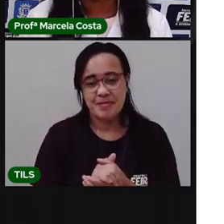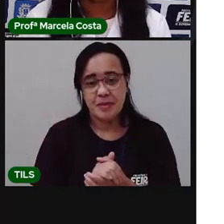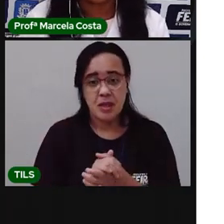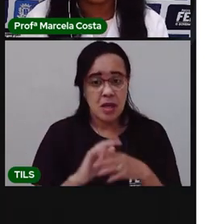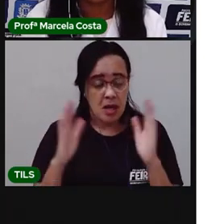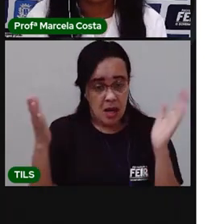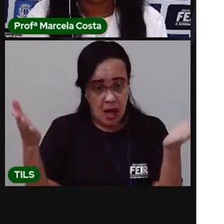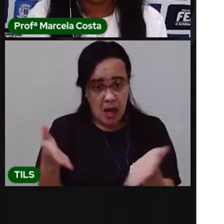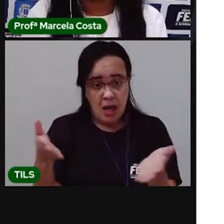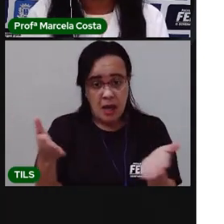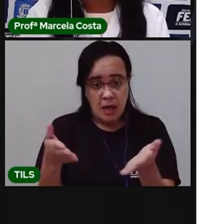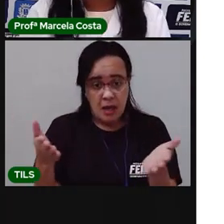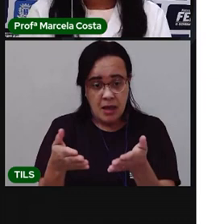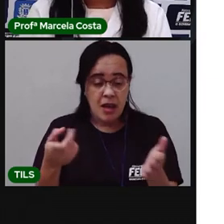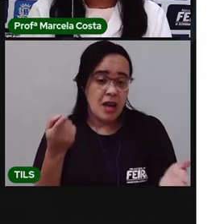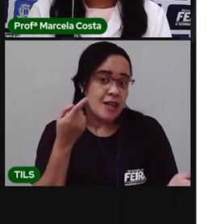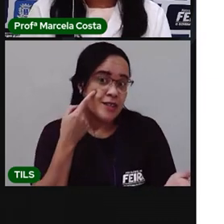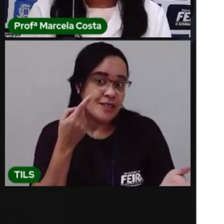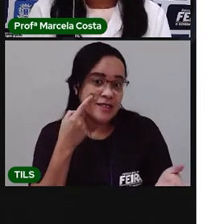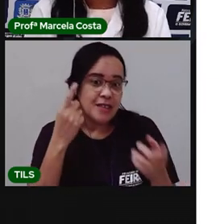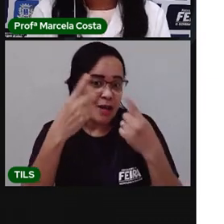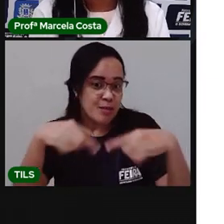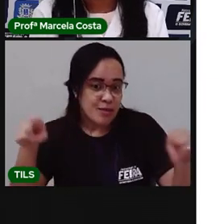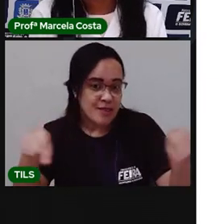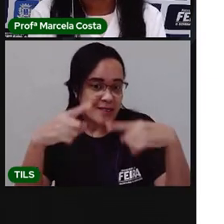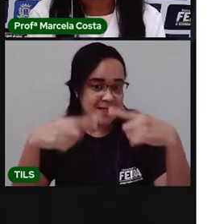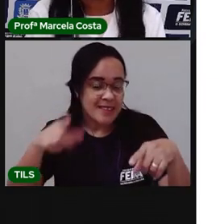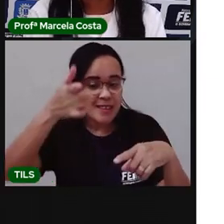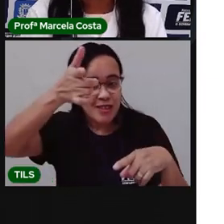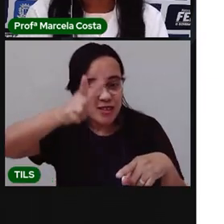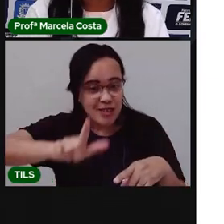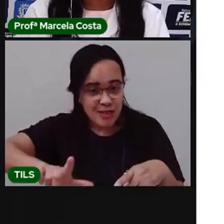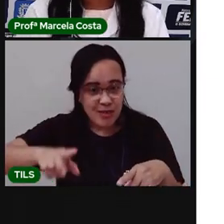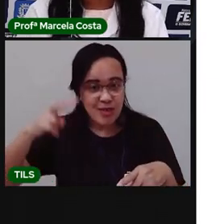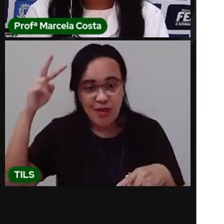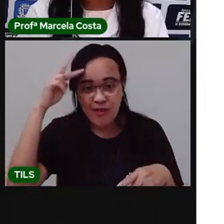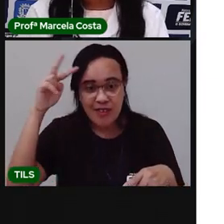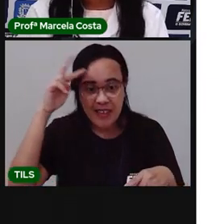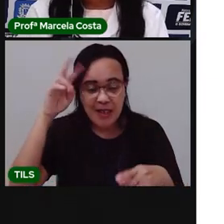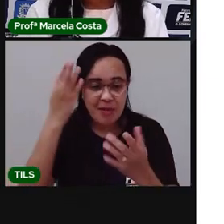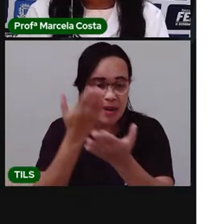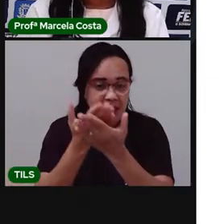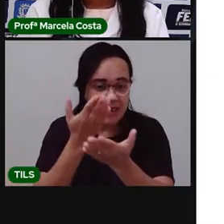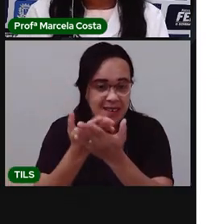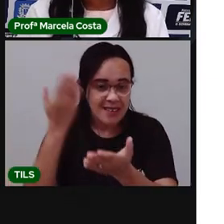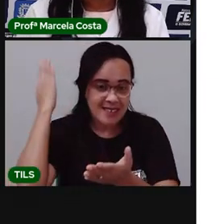Agora a gente vai relembrar aquela musiquinha que a gente aprendeu na outra aula, lembra?